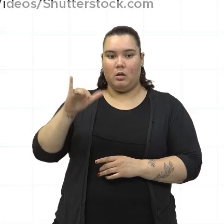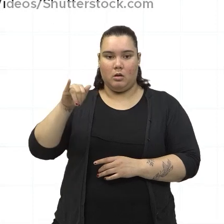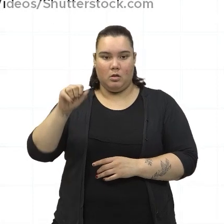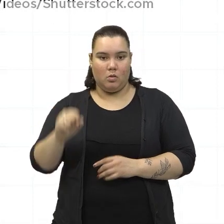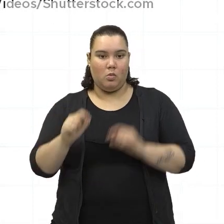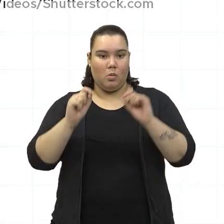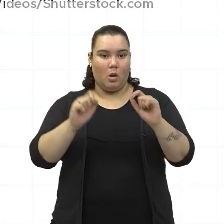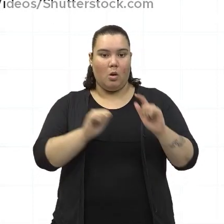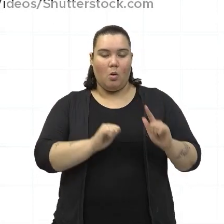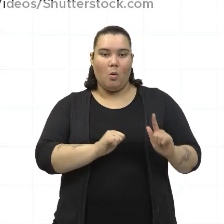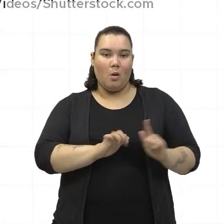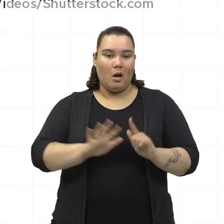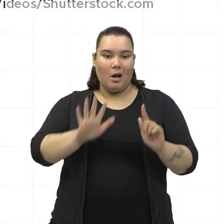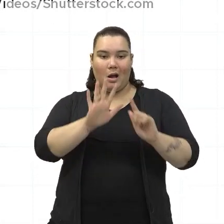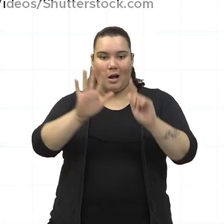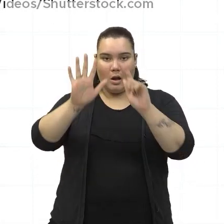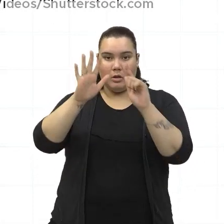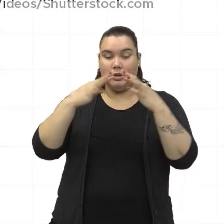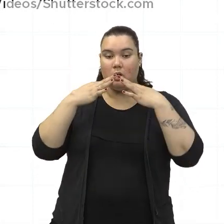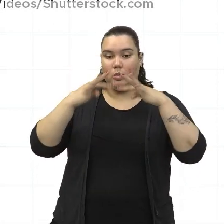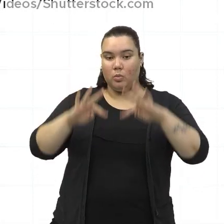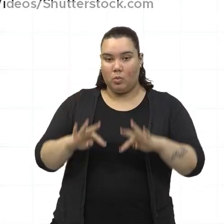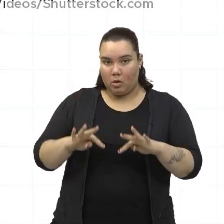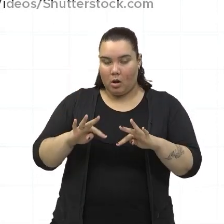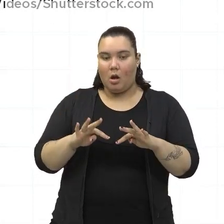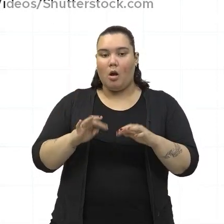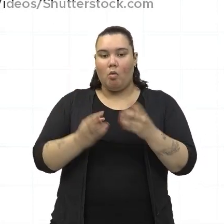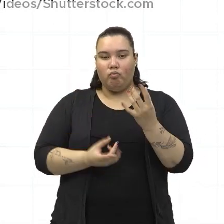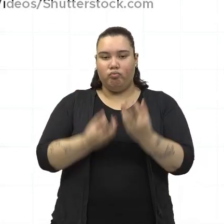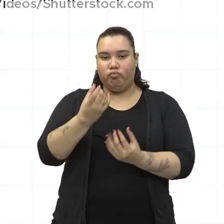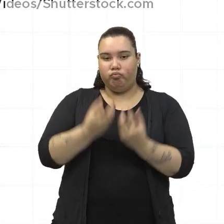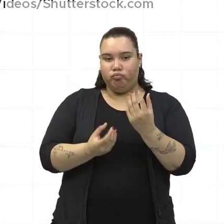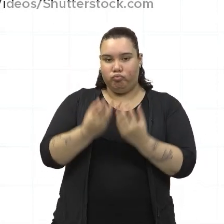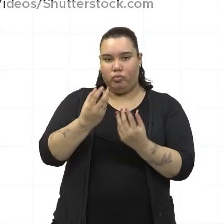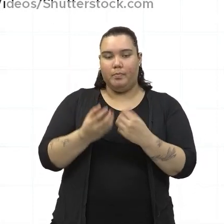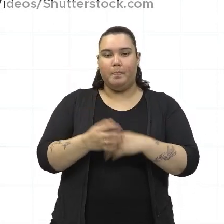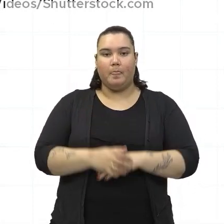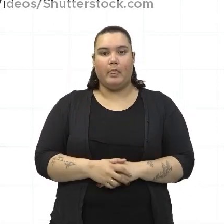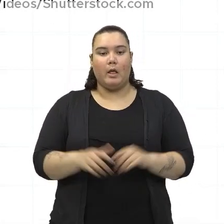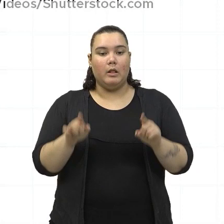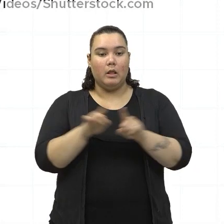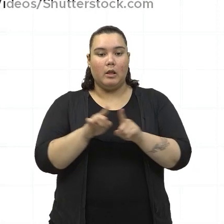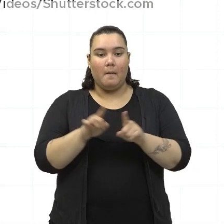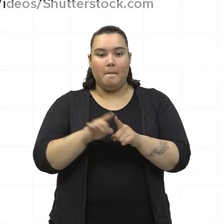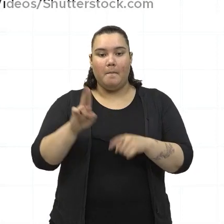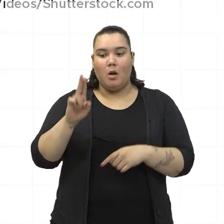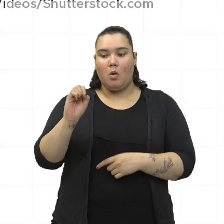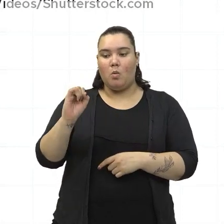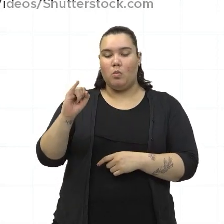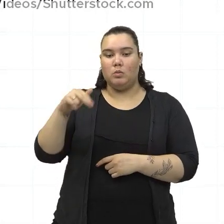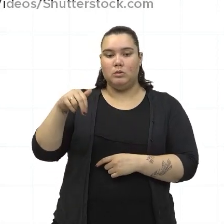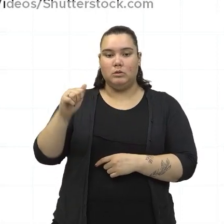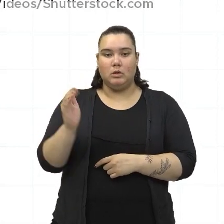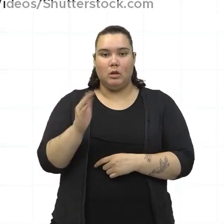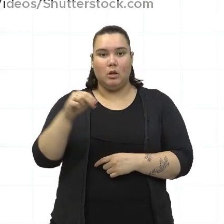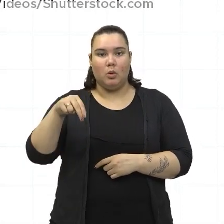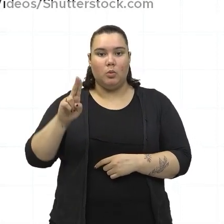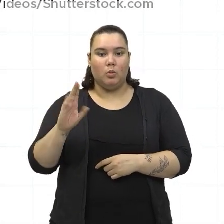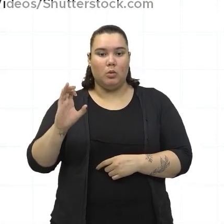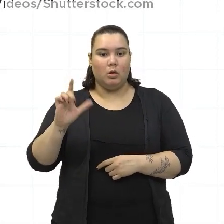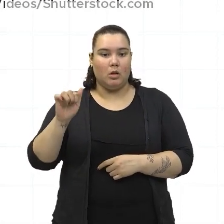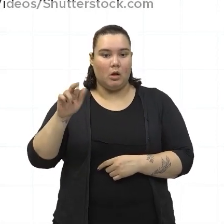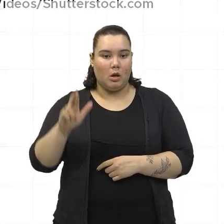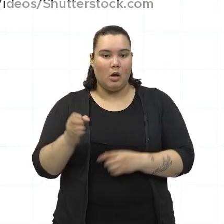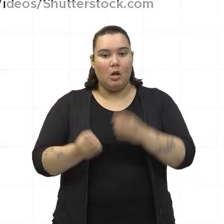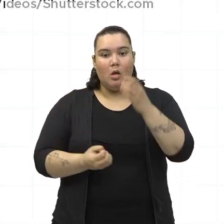de gás natural ou carvão mineral. E as usinas nucleares, que geram energia elétrica a partir do